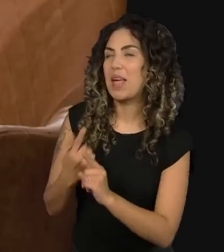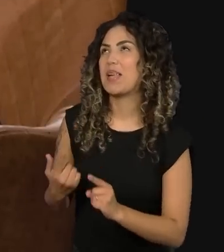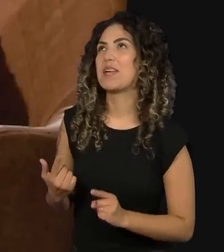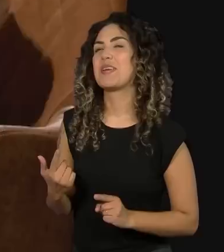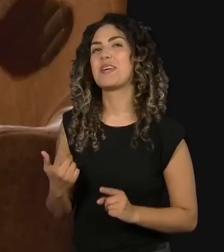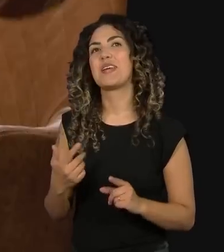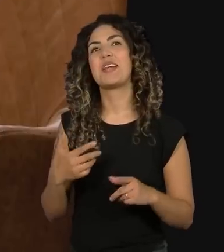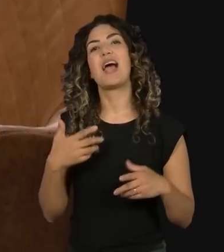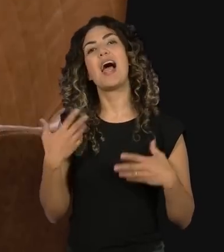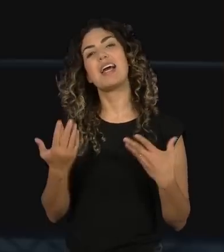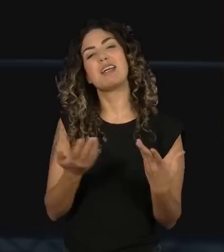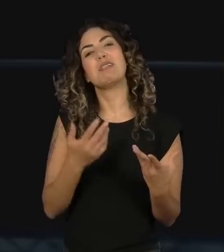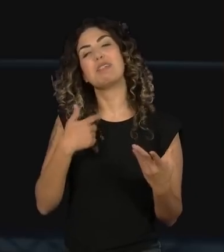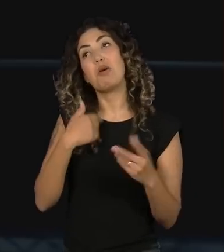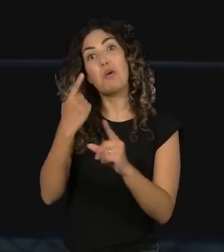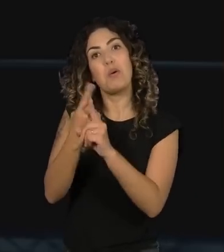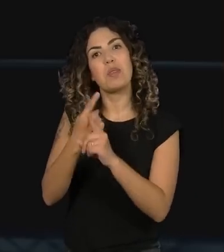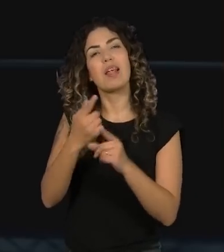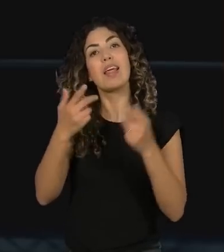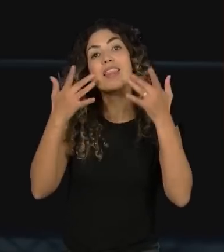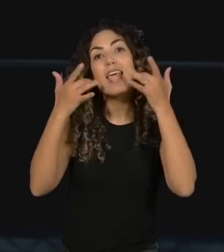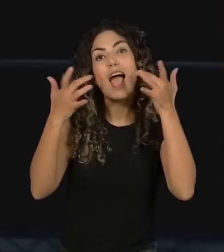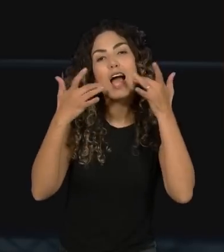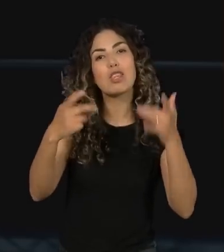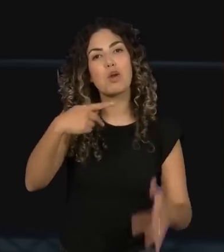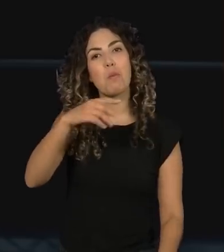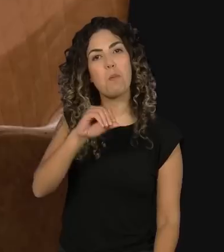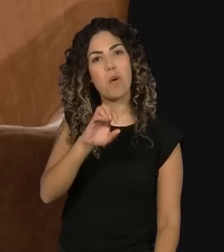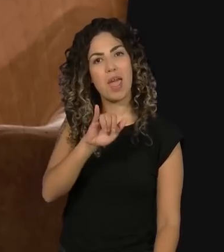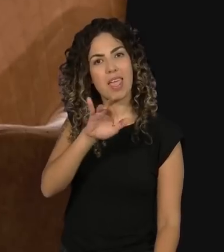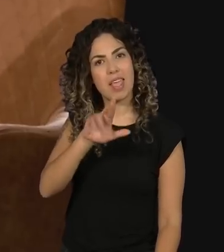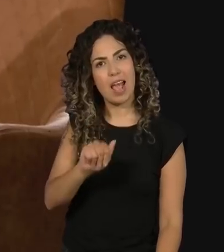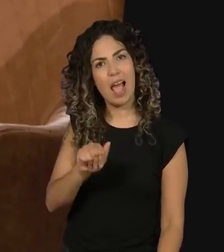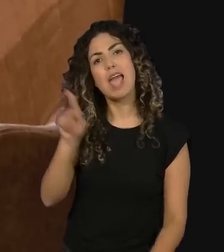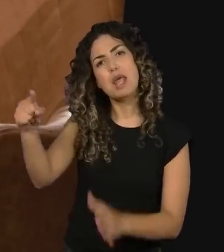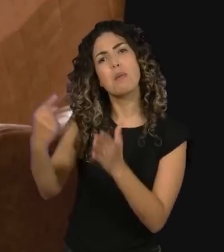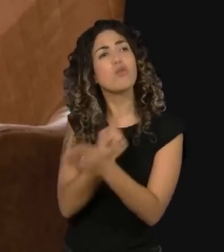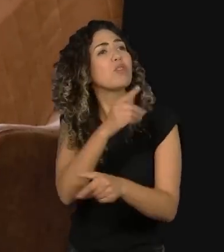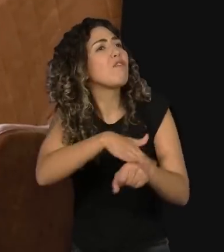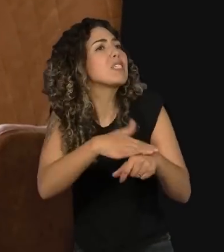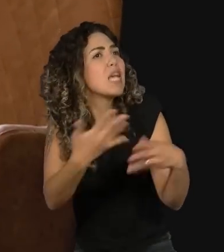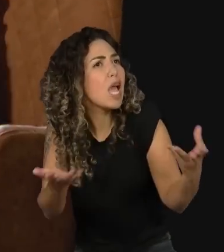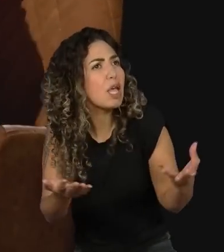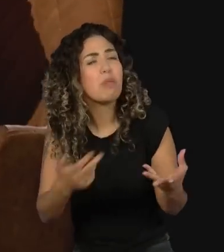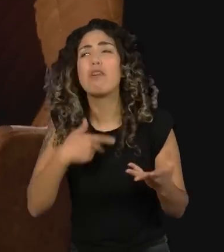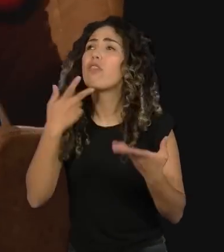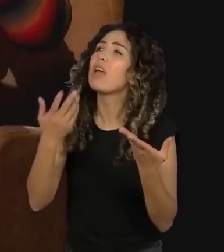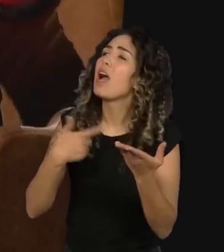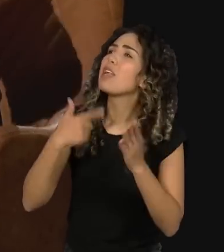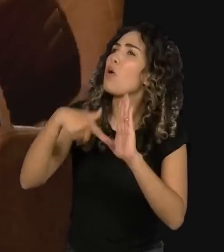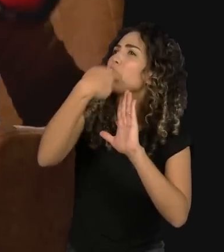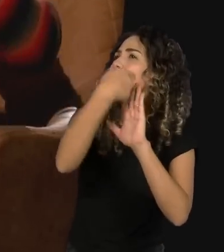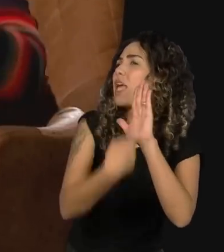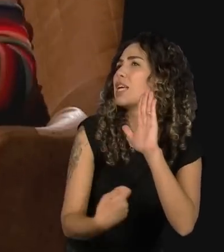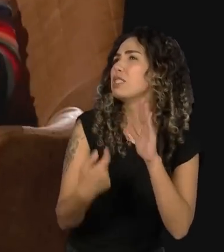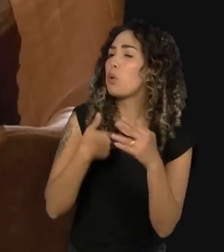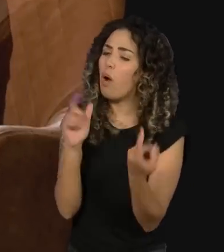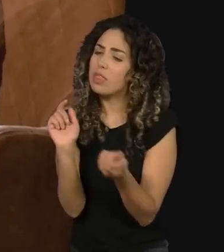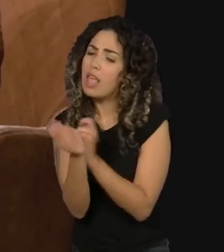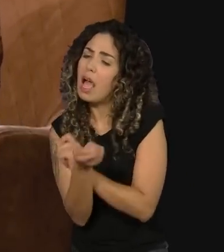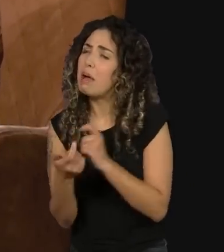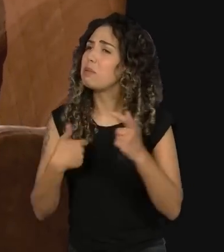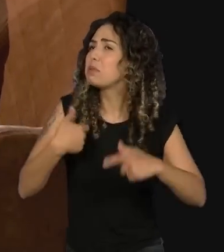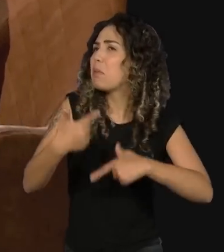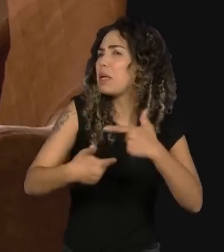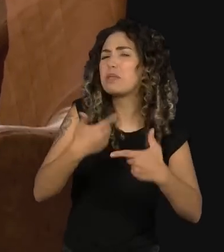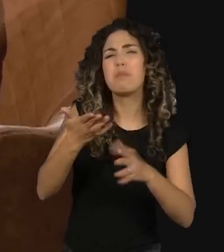Mimoral, a gente se encontrou no Teatro Poeira. Ele falou, o que você está fazendo e tal? Eu falei, estou fazendo um texto, uma adaptação, estou trabalhando também.